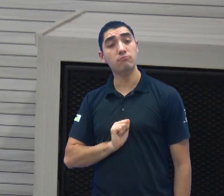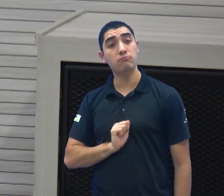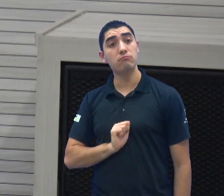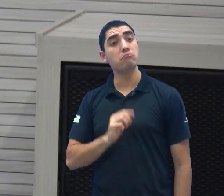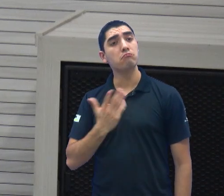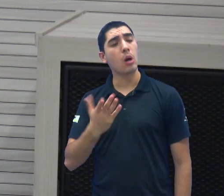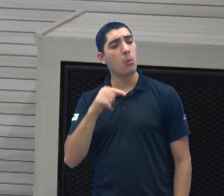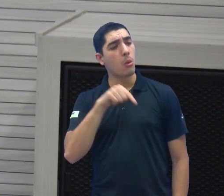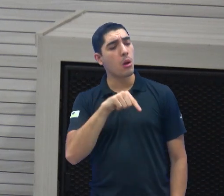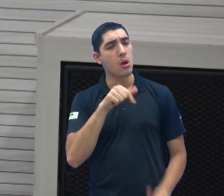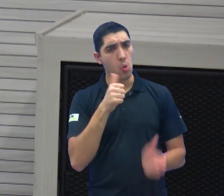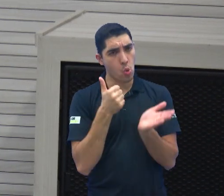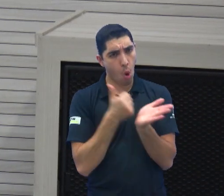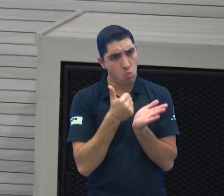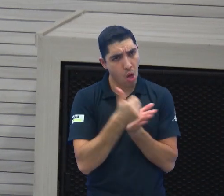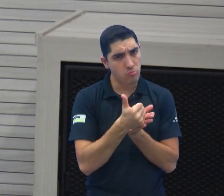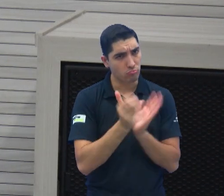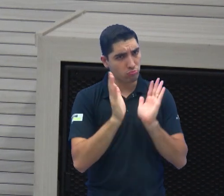contratação para